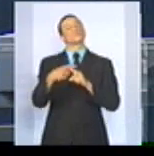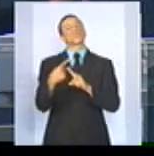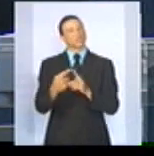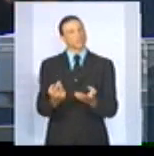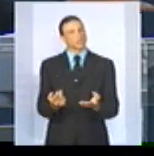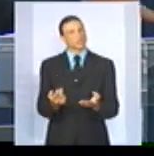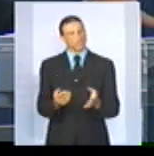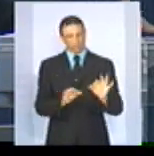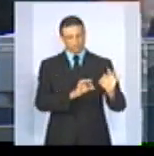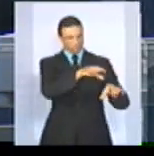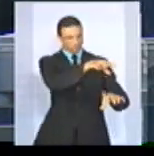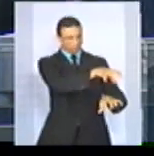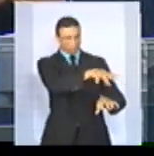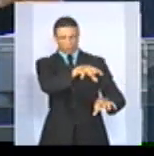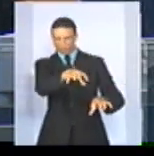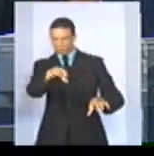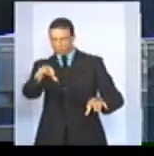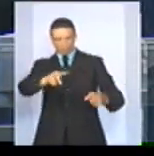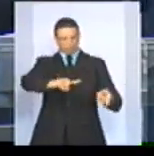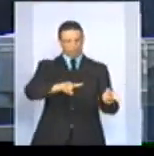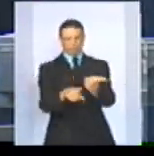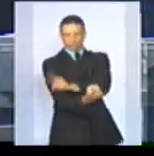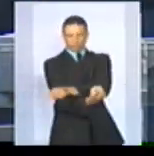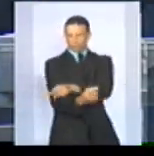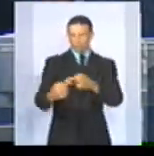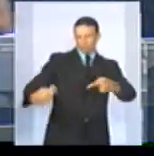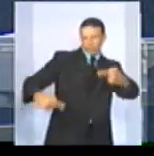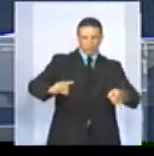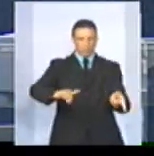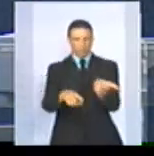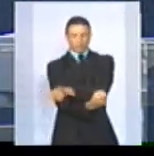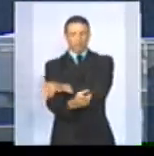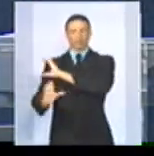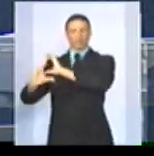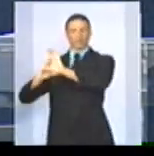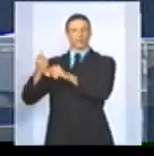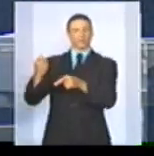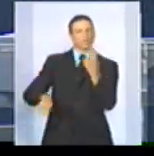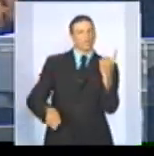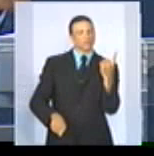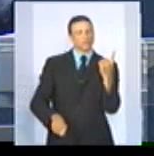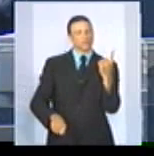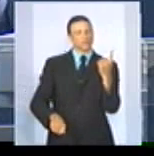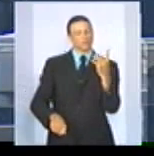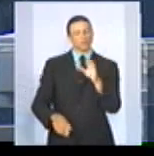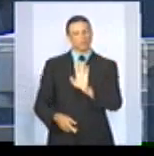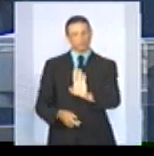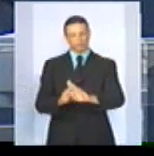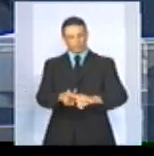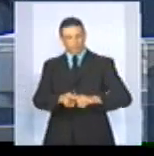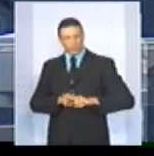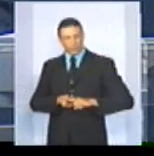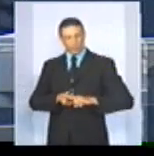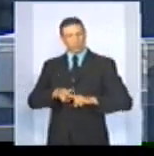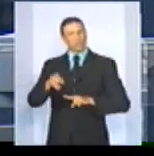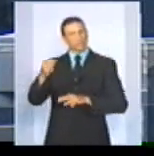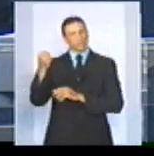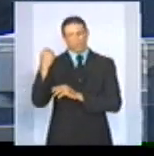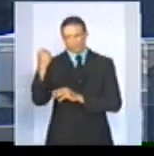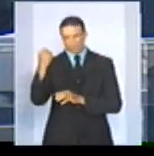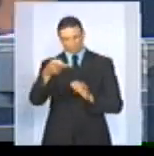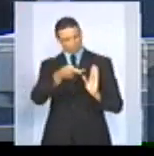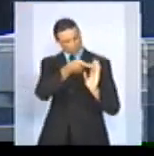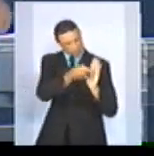vários setores contrários ao debate sobre comunicação então a grandeza e a força